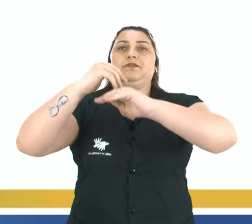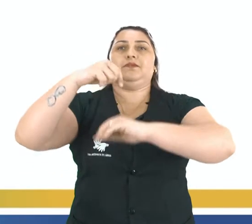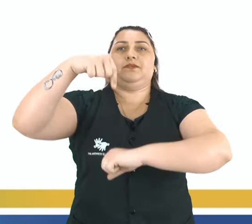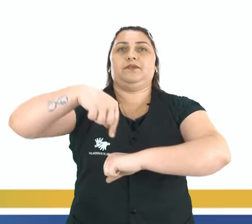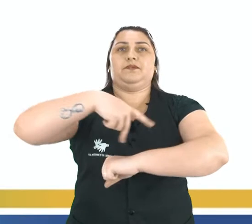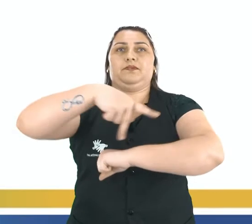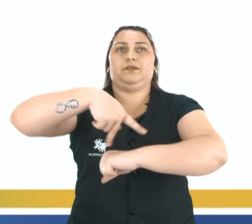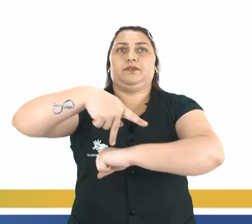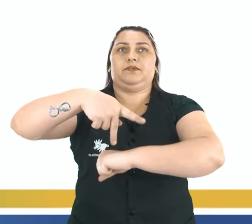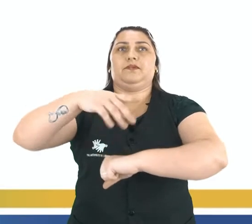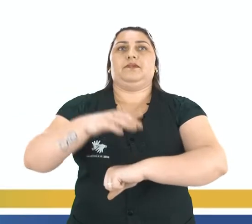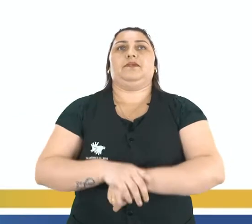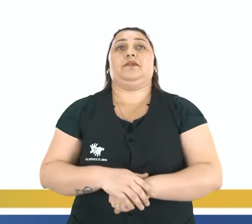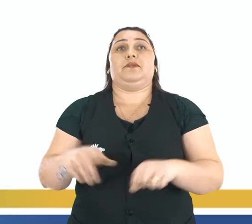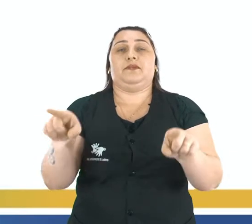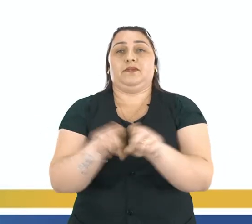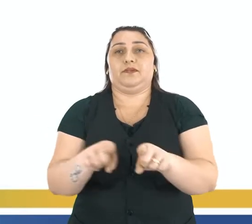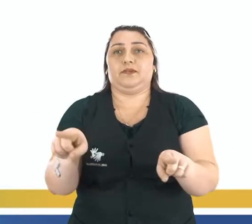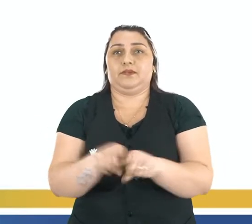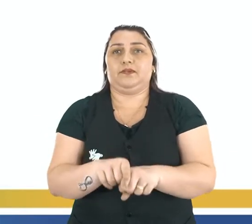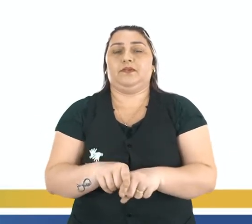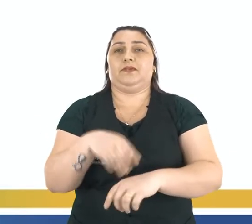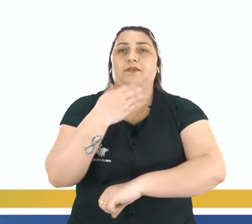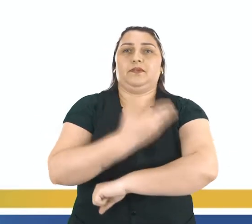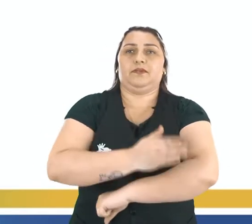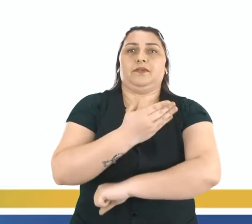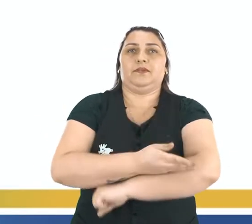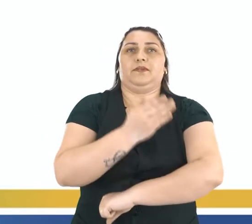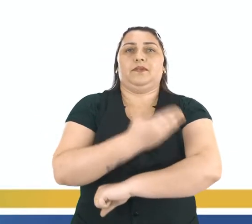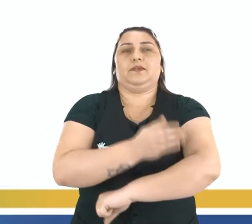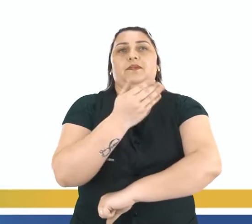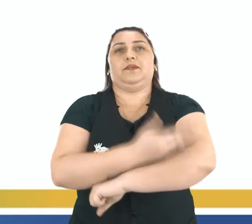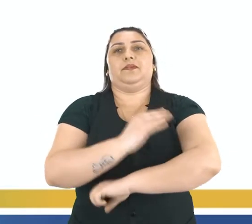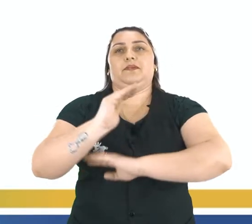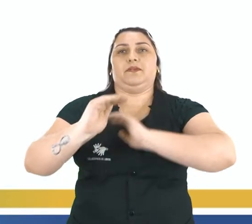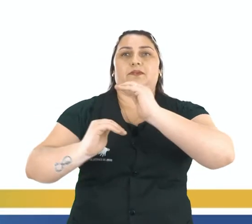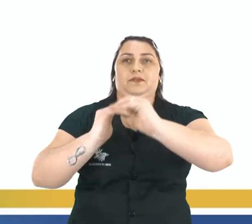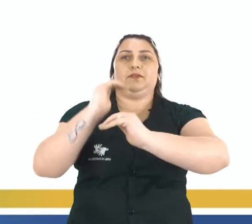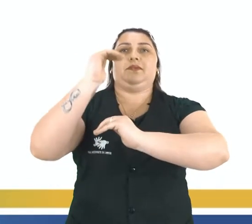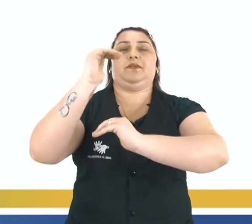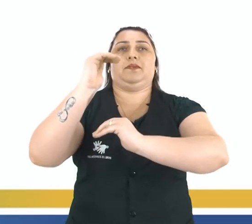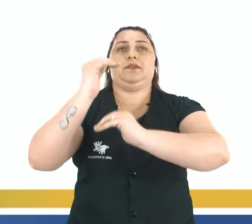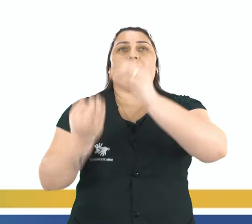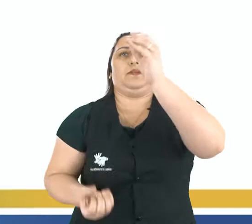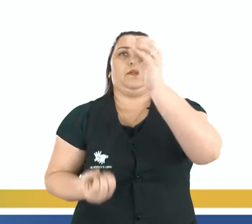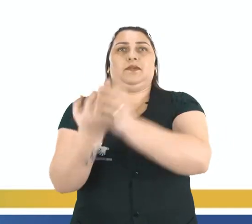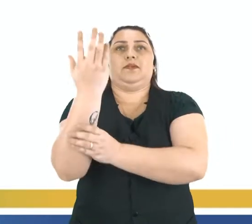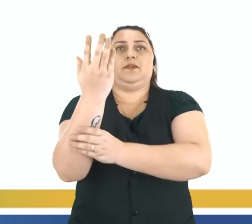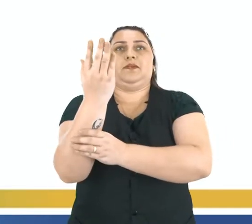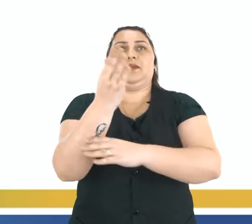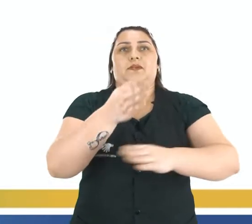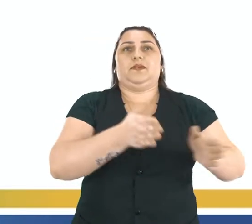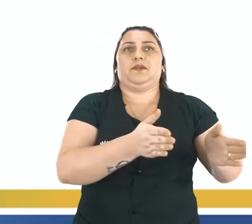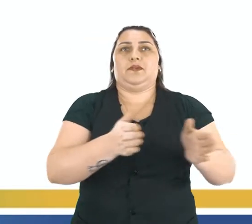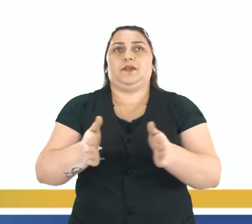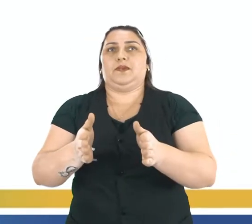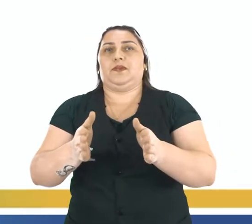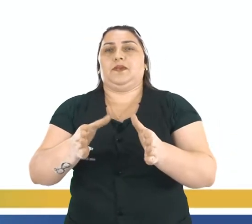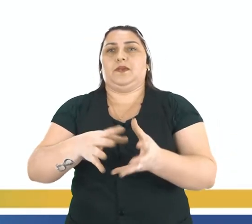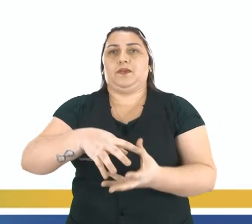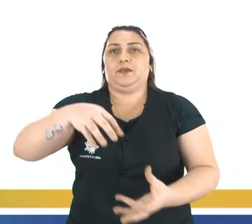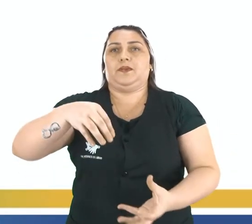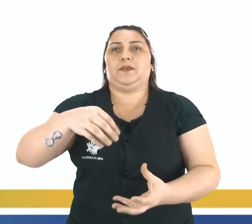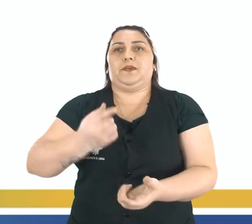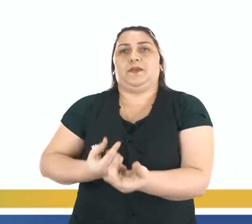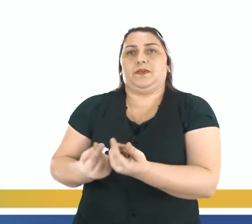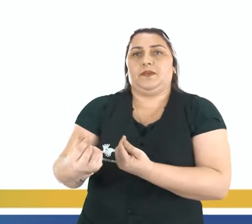do país. Através dessa prática de desenvolvimentismo vai surgir o período que chama-se de milagre econômico. O